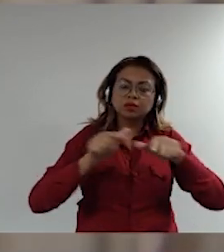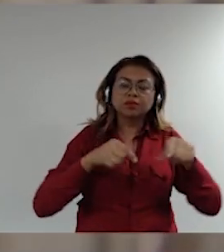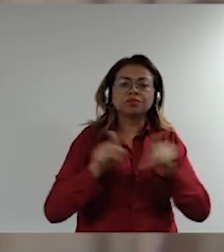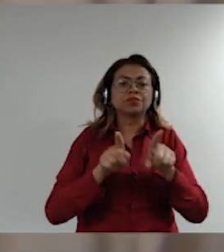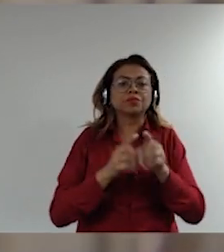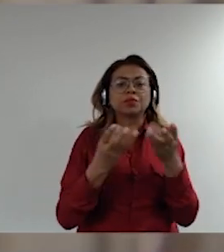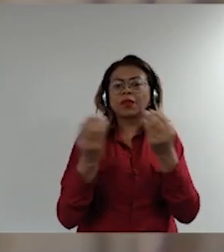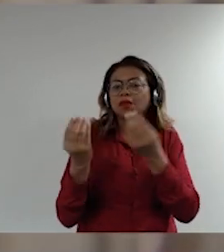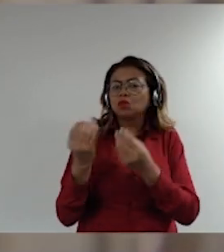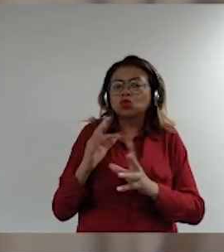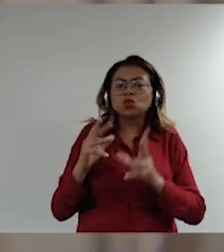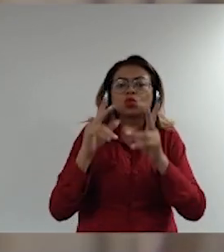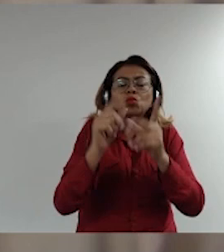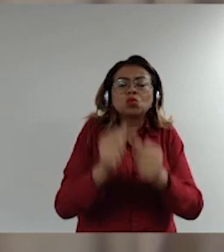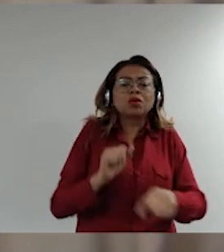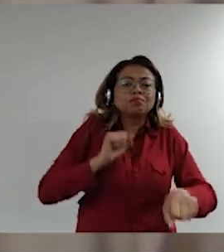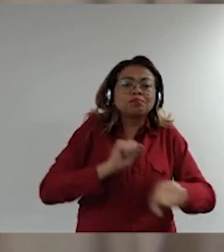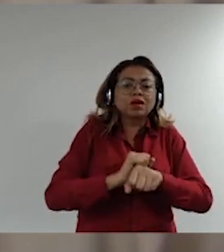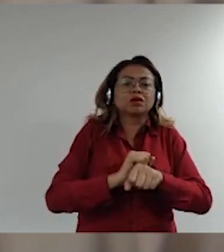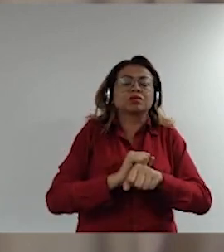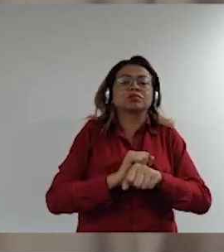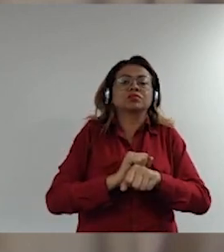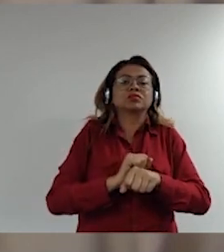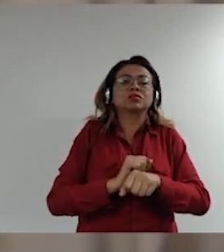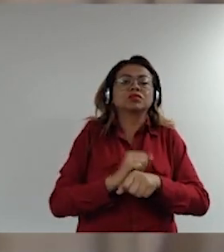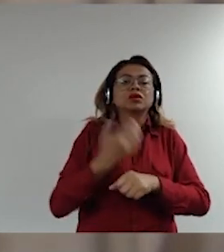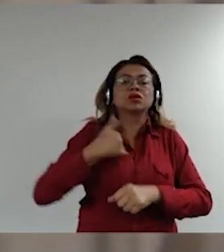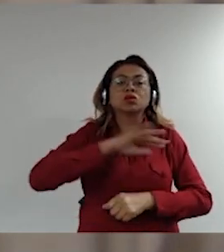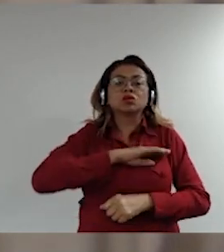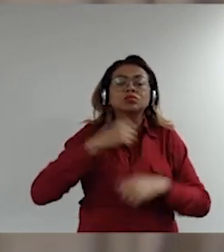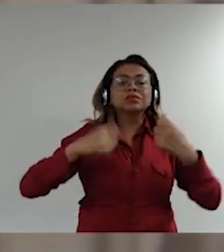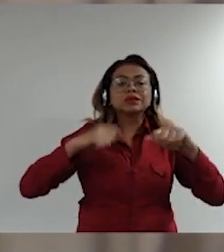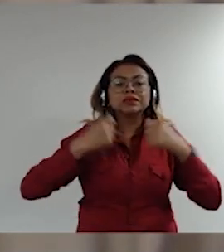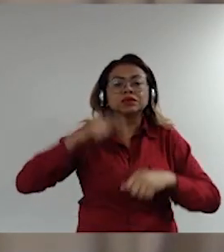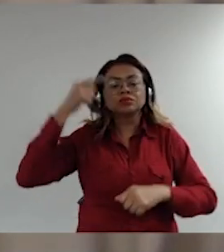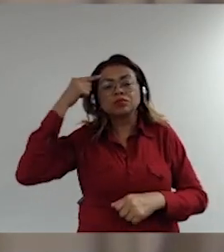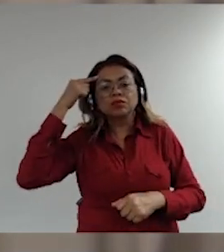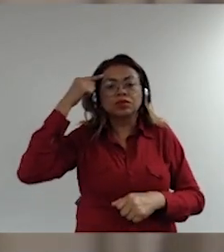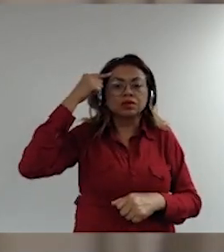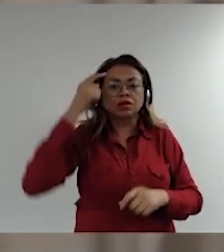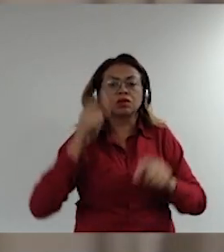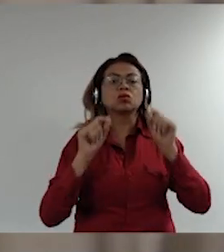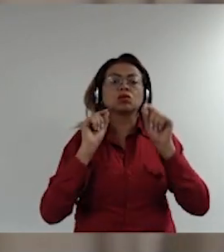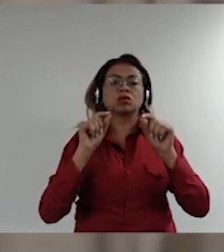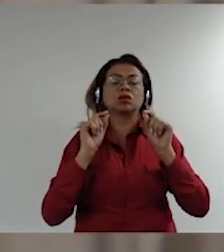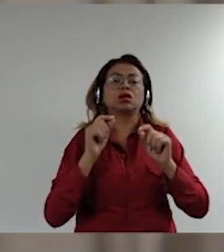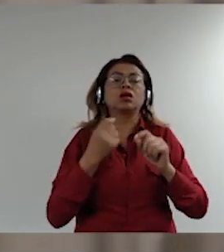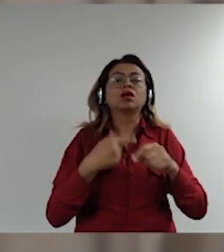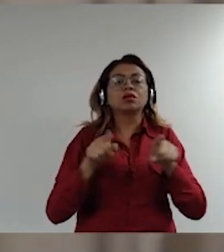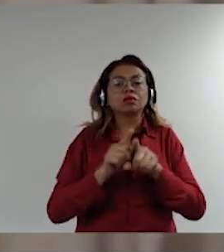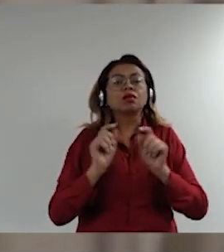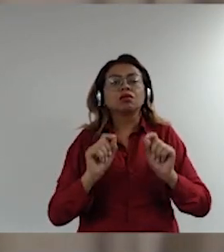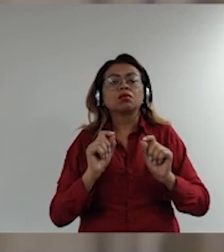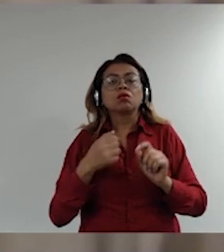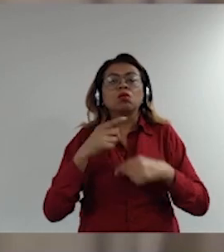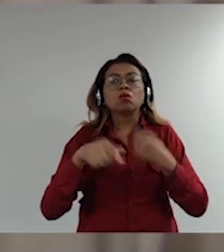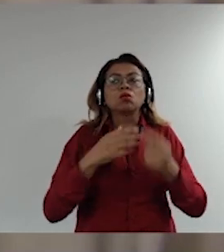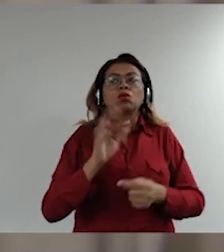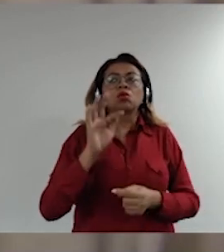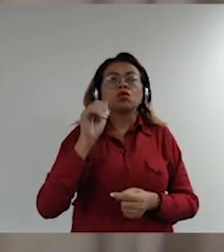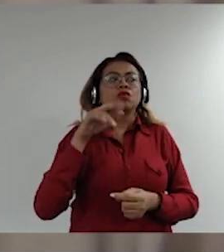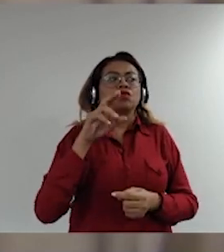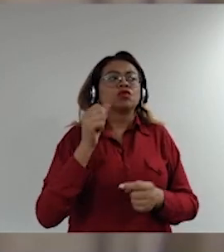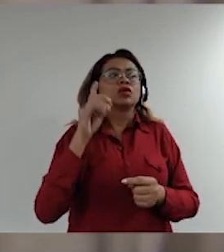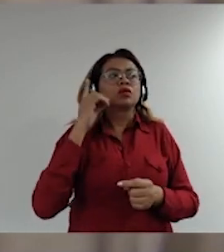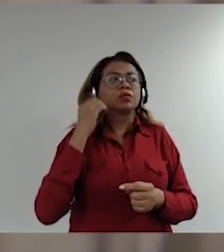com as atividades paralisadas, e nós tivemos que pensar em algo. O FIDA pensou juntamente com a